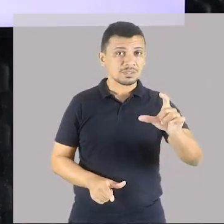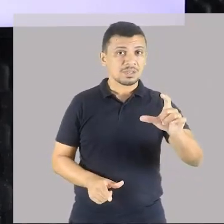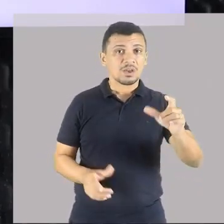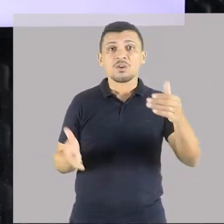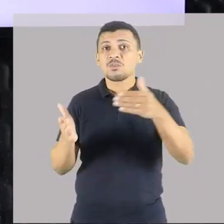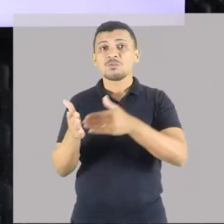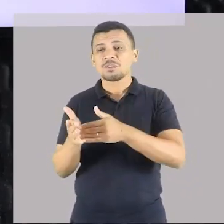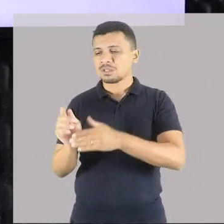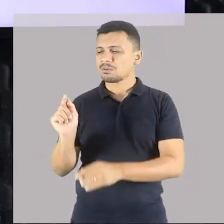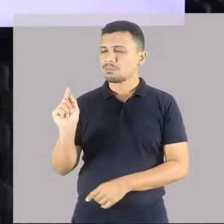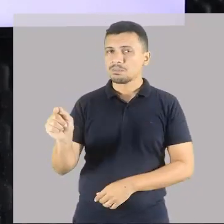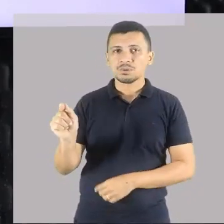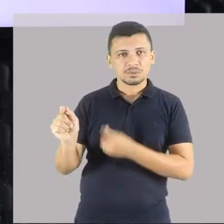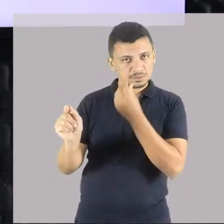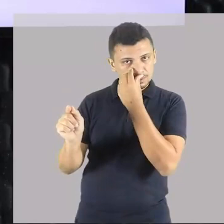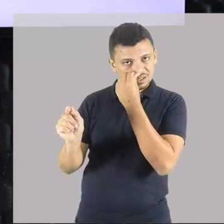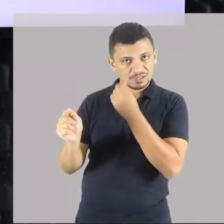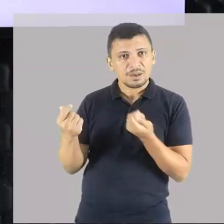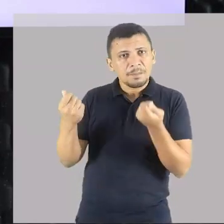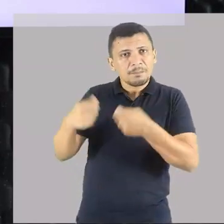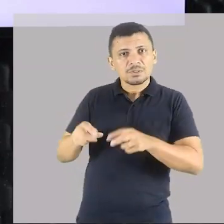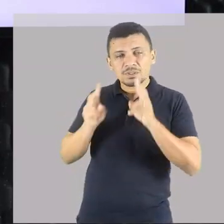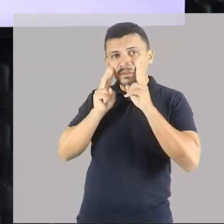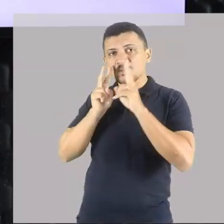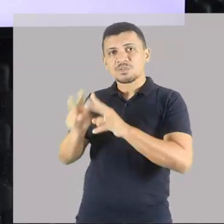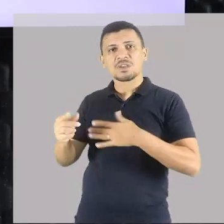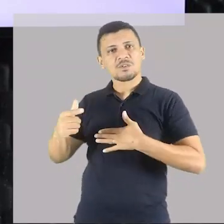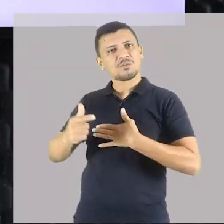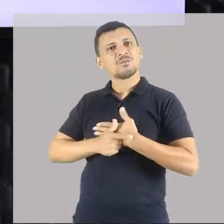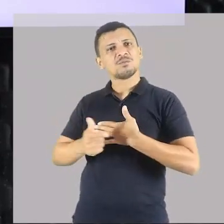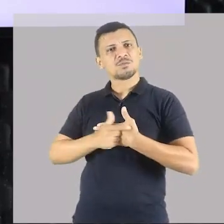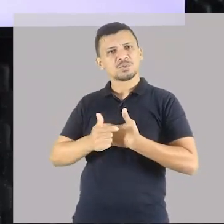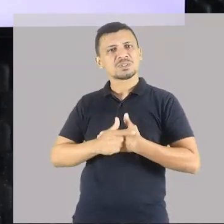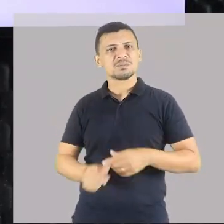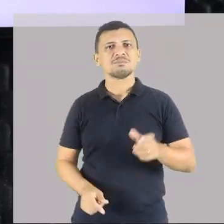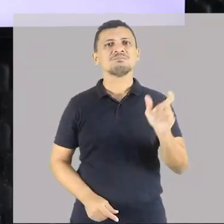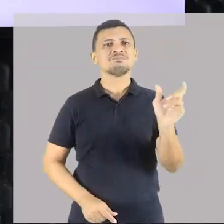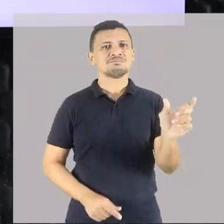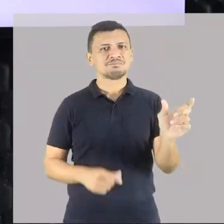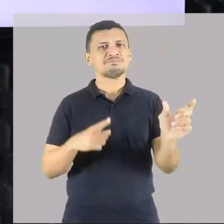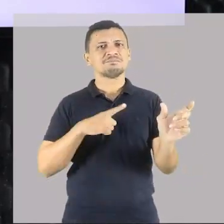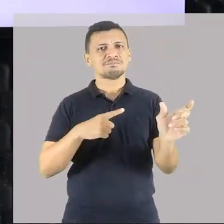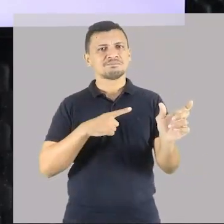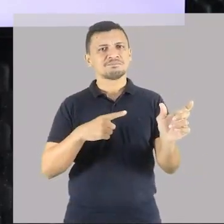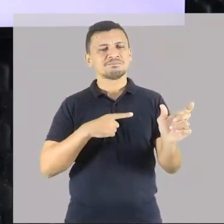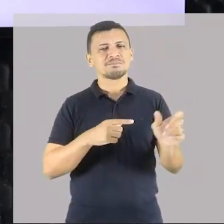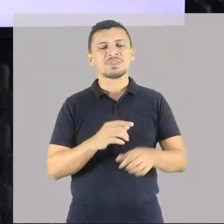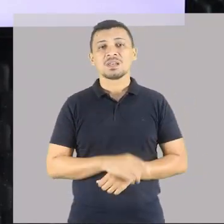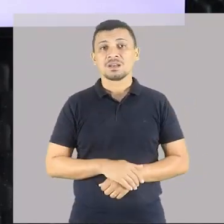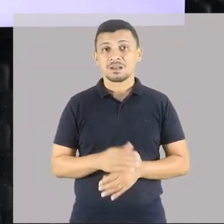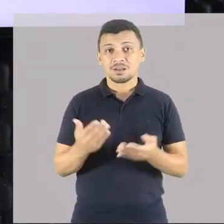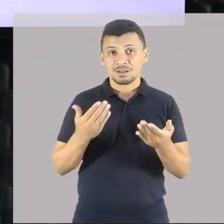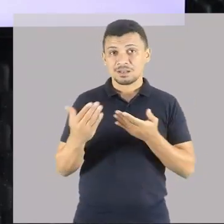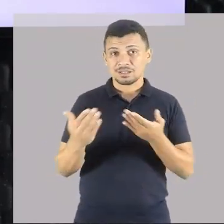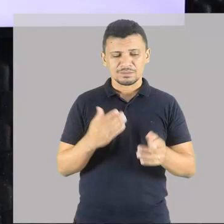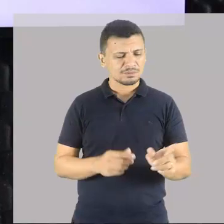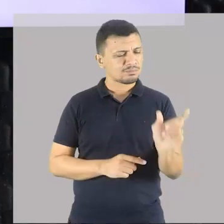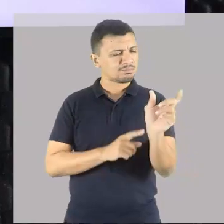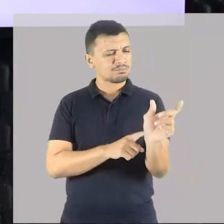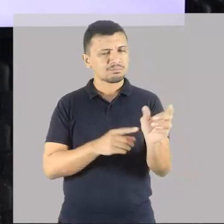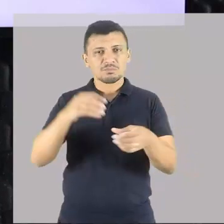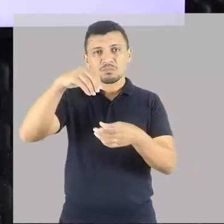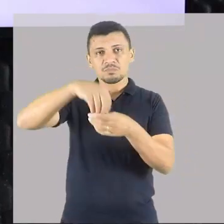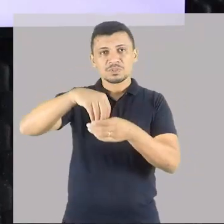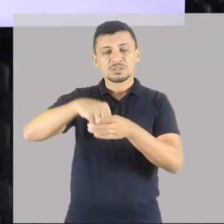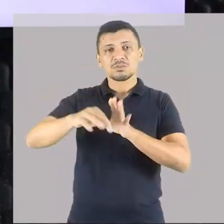ponto. Ali eu tenho possibilidade de ver a função que o termo vai exercer. Então, sempre que eu estiver analisando o termo dentro de um texto,